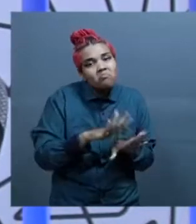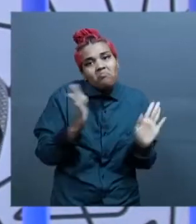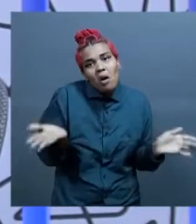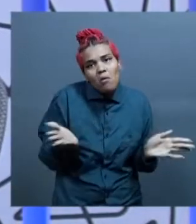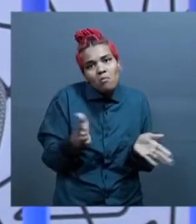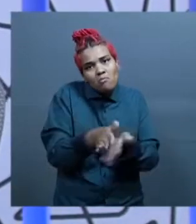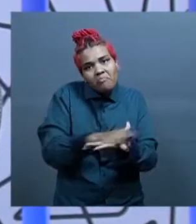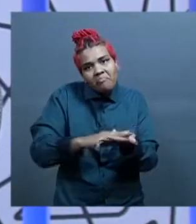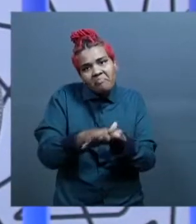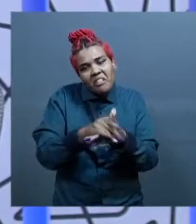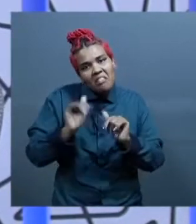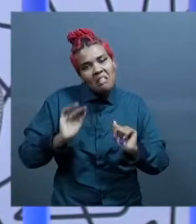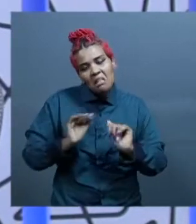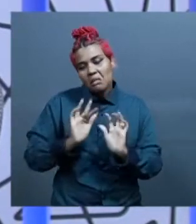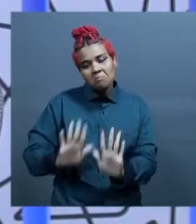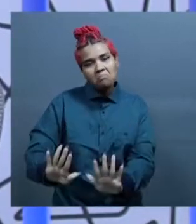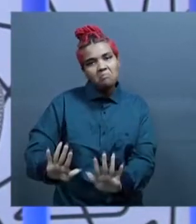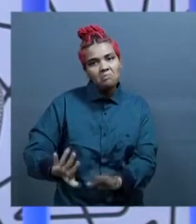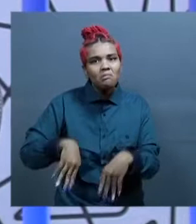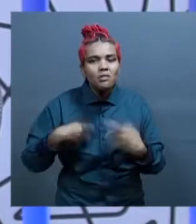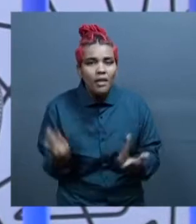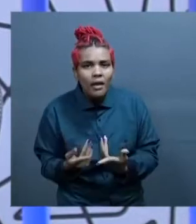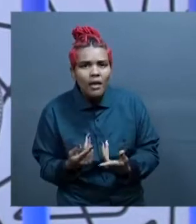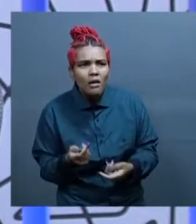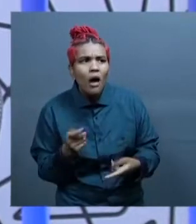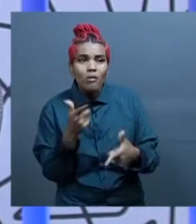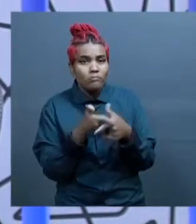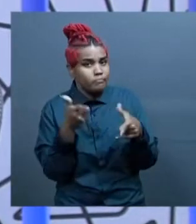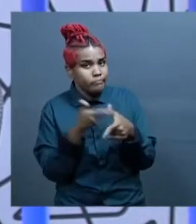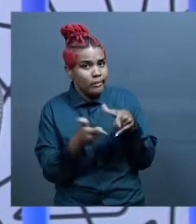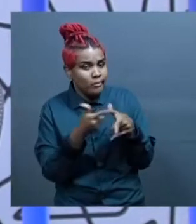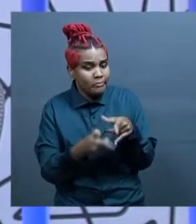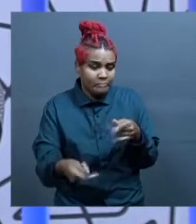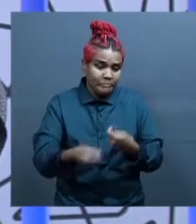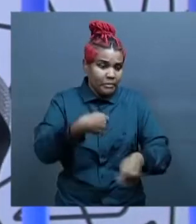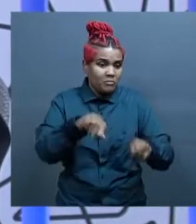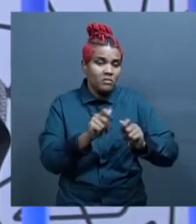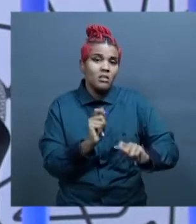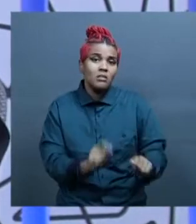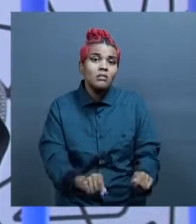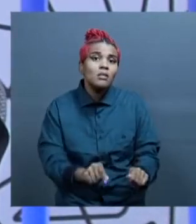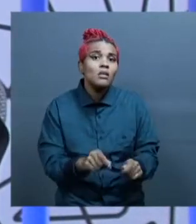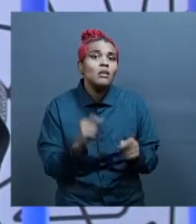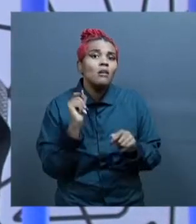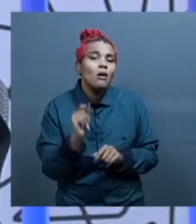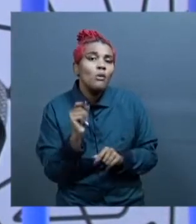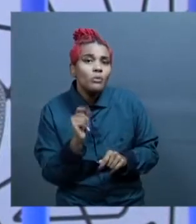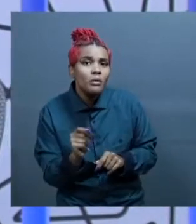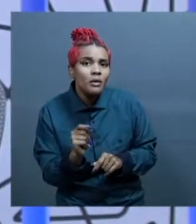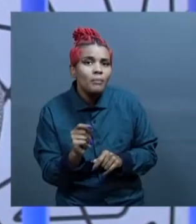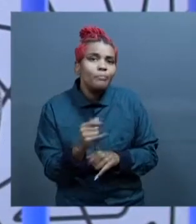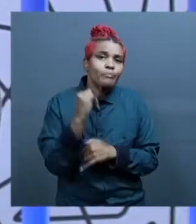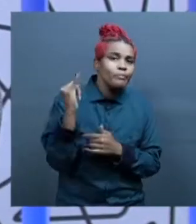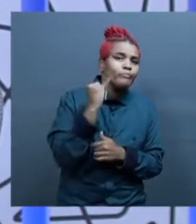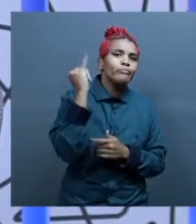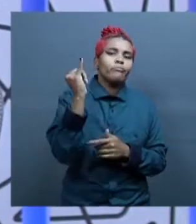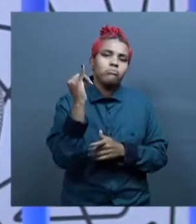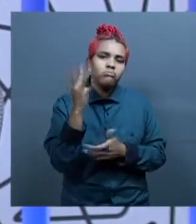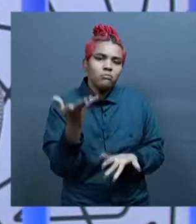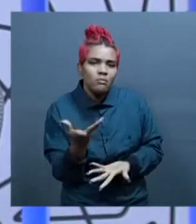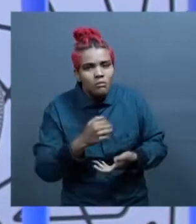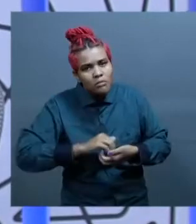ia produzir nós podemos causar uma crise financeira ea crise financeira mais preocupando estados unidos do que a crise climática outros países nem